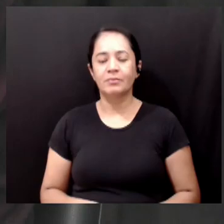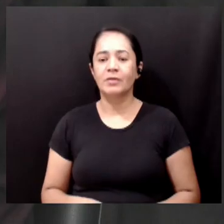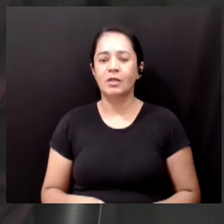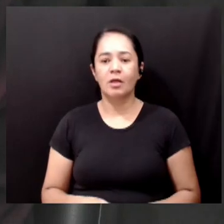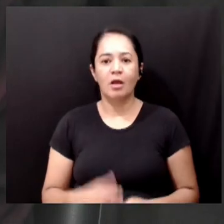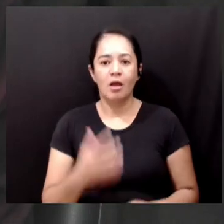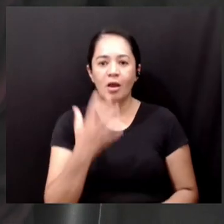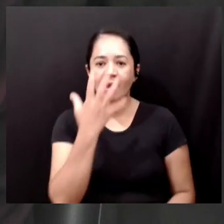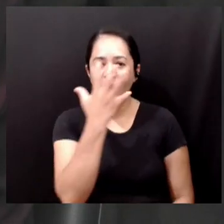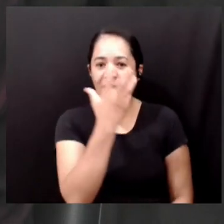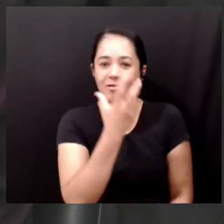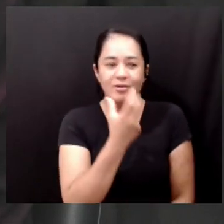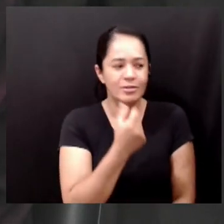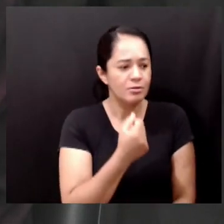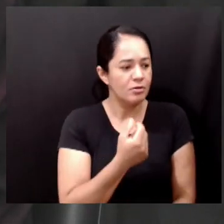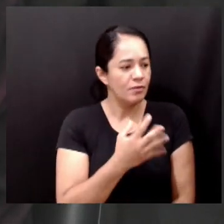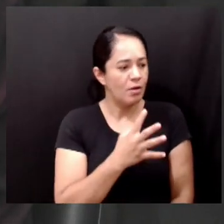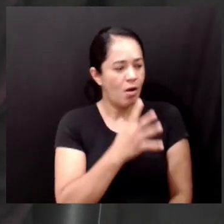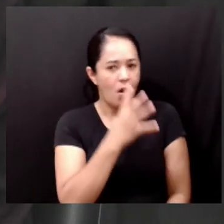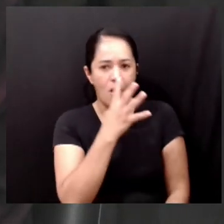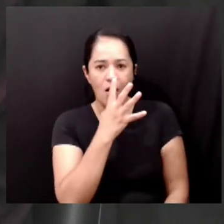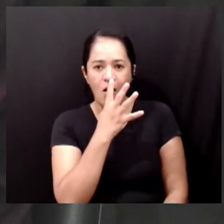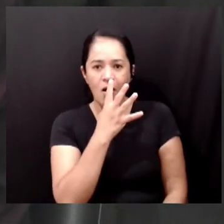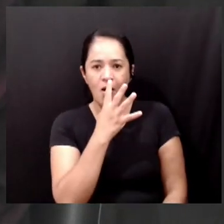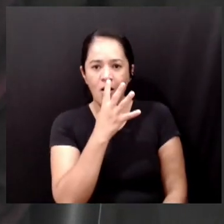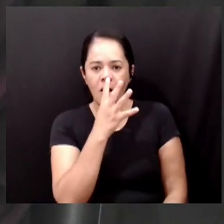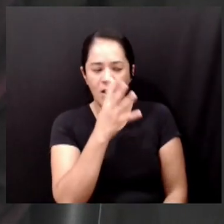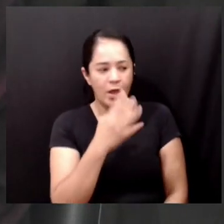porque eu lembro que eu conheci ela, ela tinha feito uma cirurgia